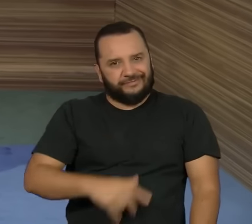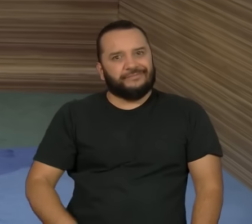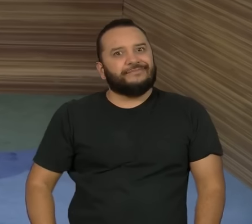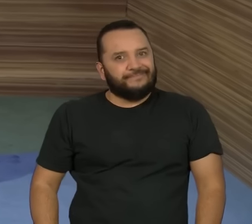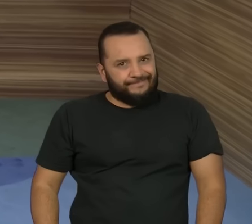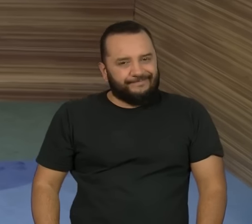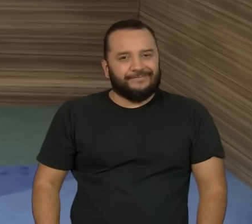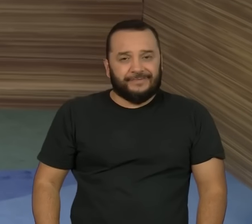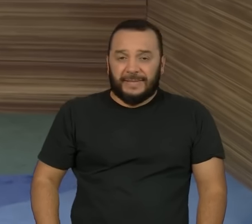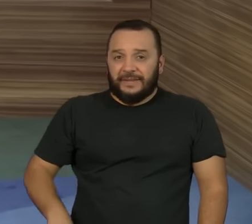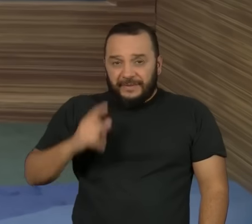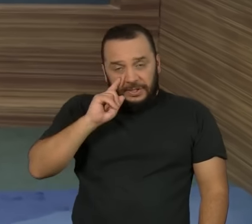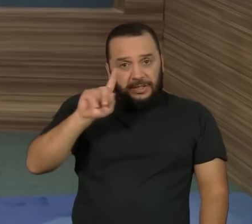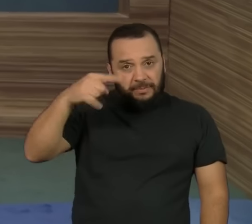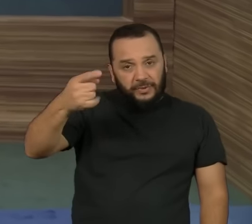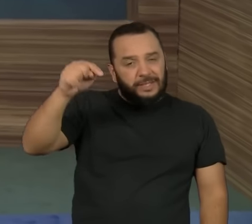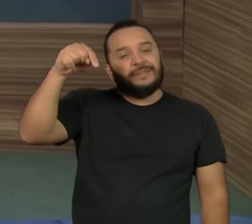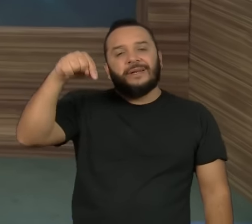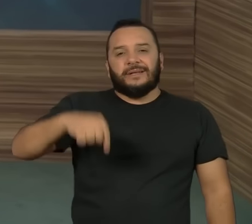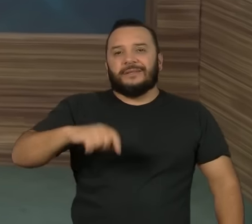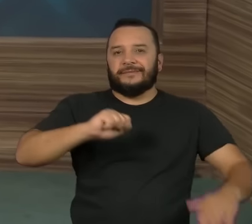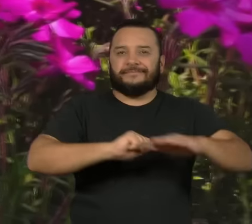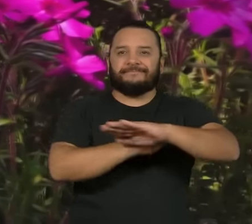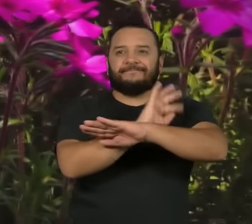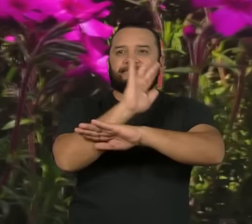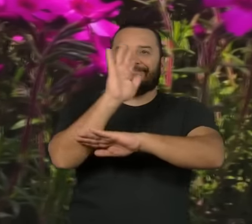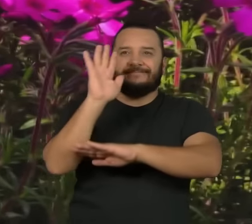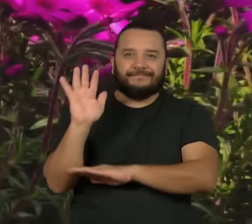Veja daqui a pouco aqui no Repórter Eco.